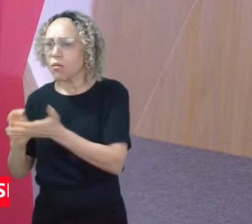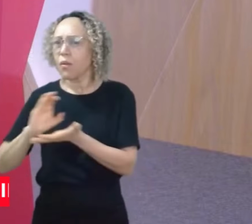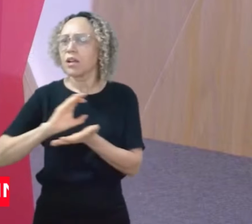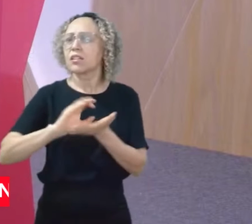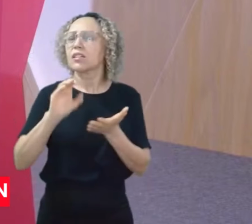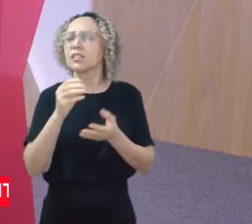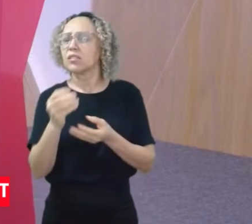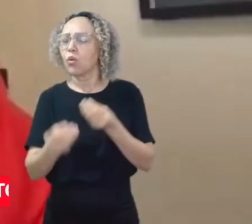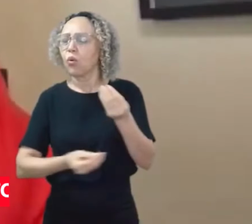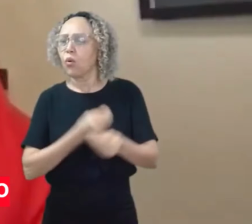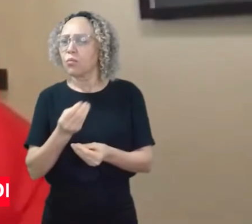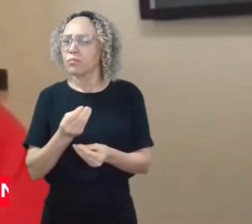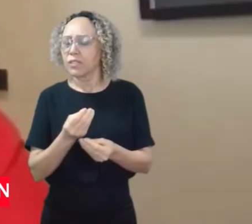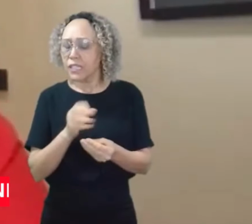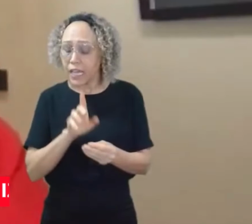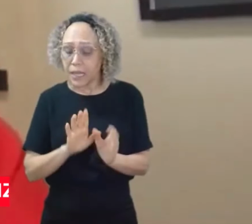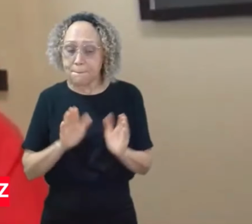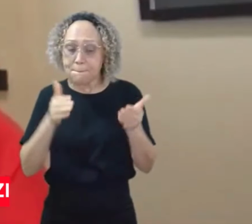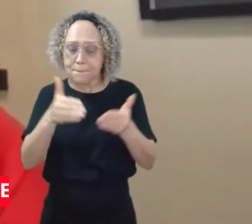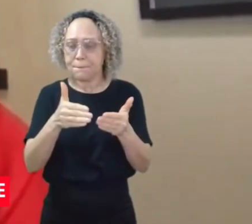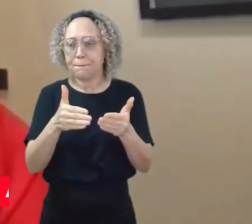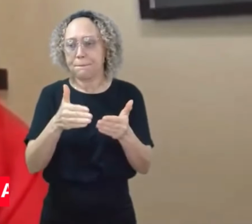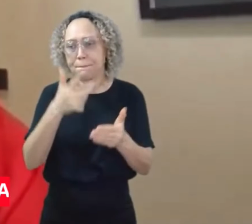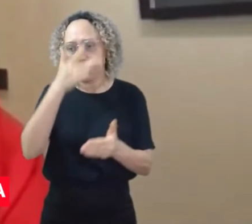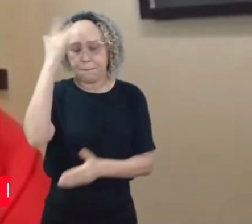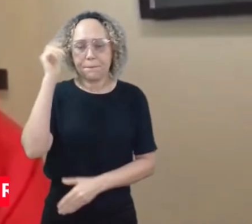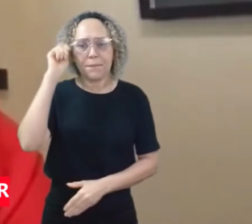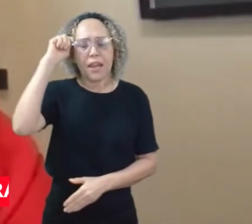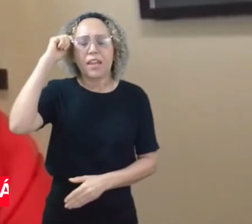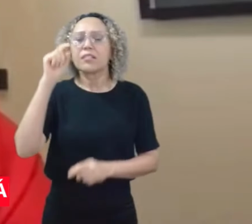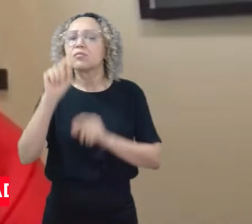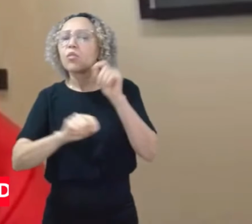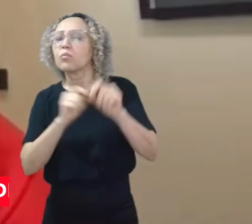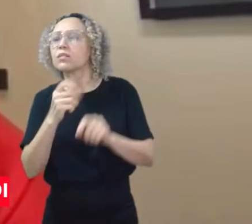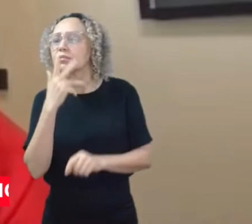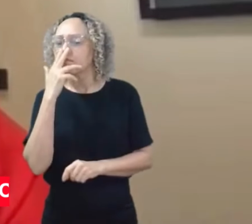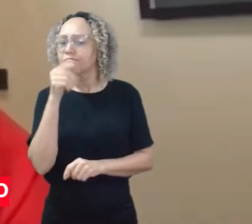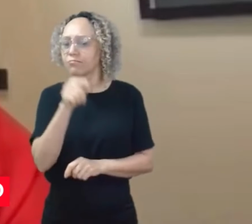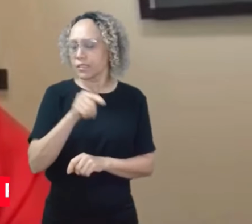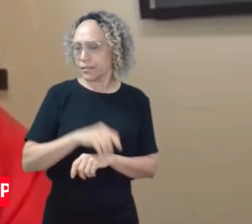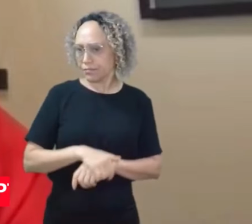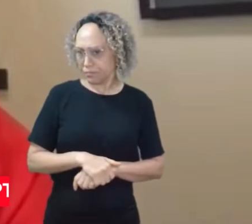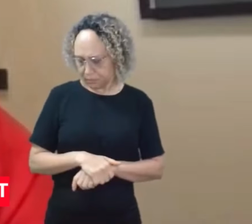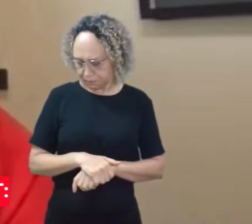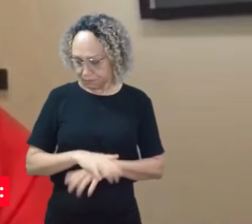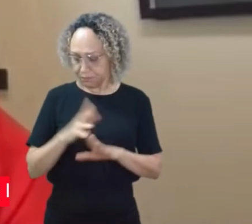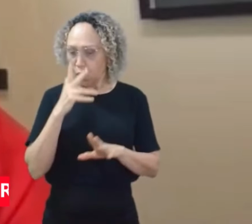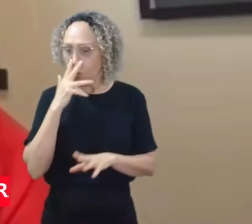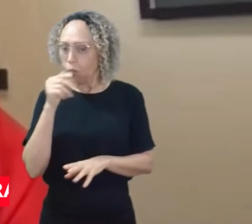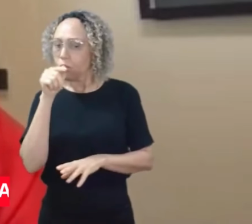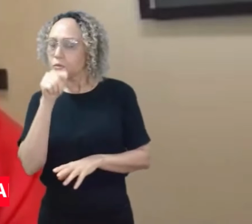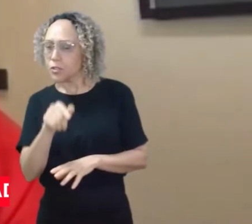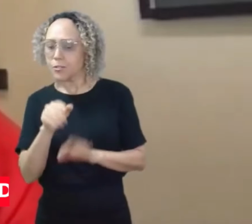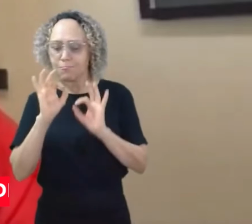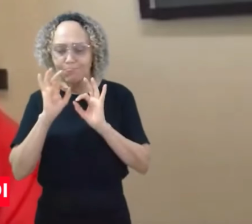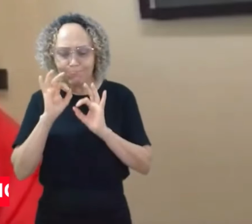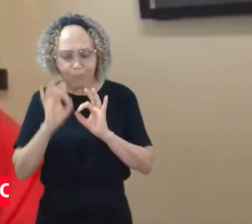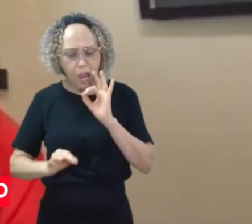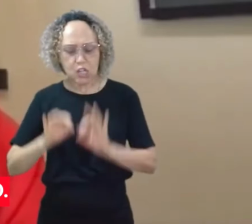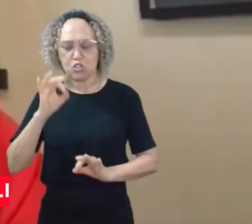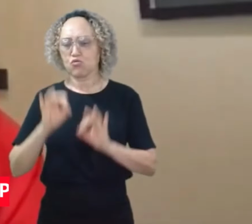uma questão de justiça, de reparação, inclusive, né? Porque na história da política brasileira, nós acompanhamos, ao longo, né, desse processo de